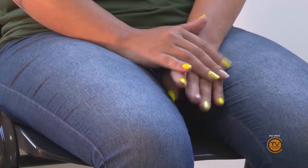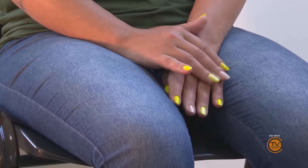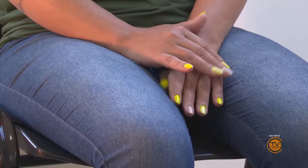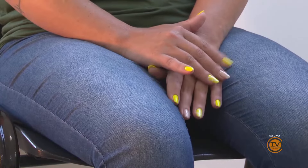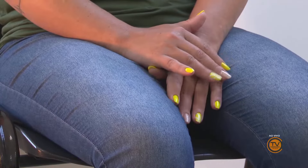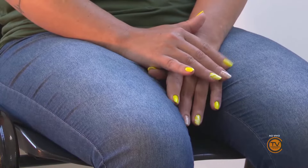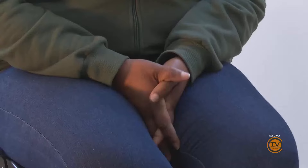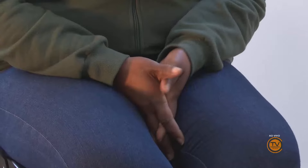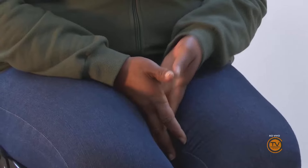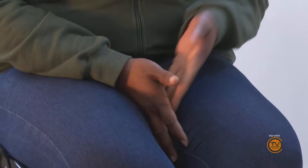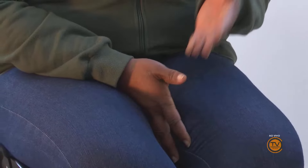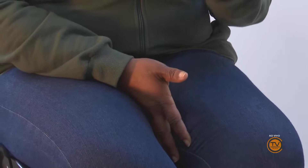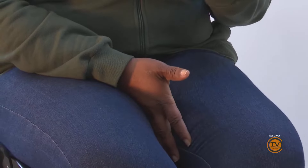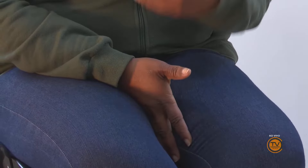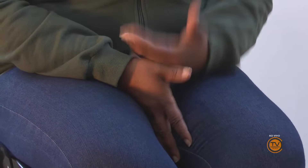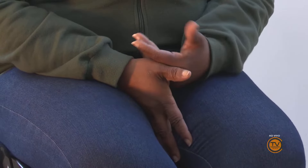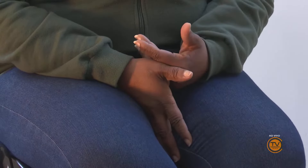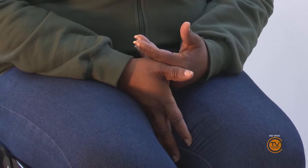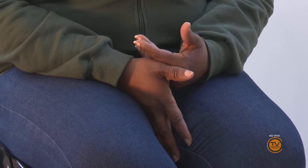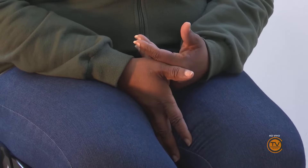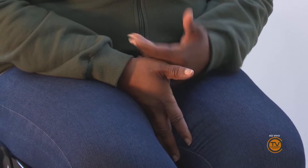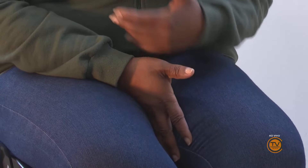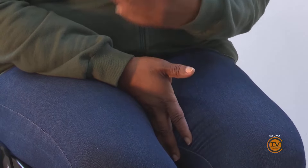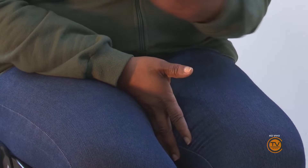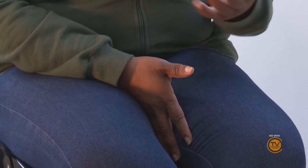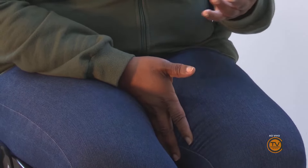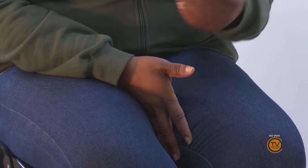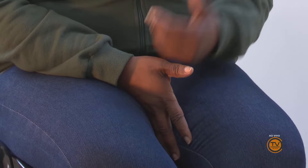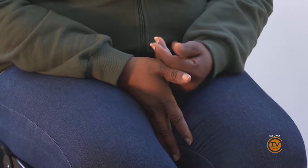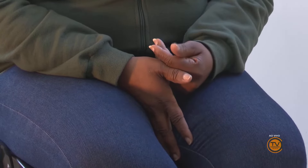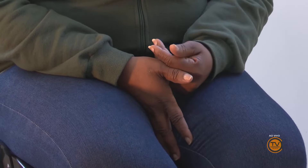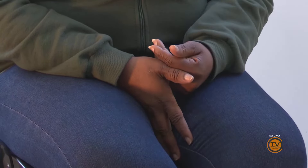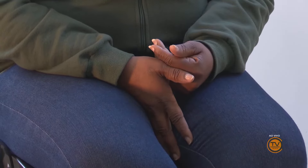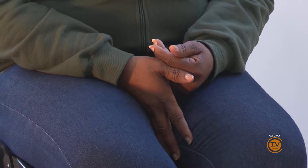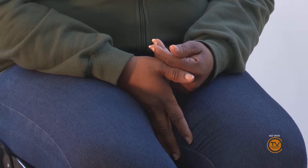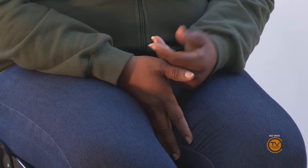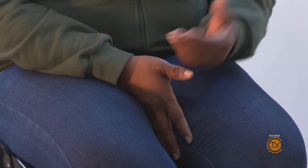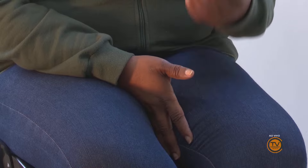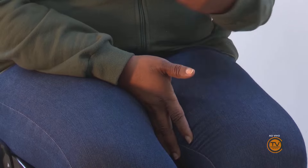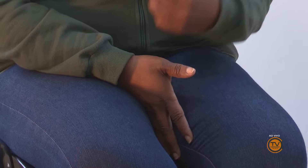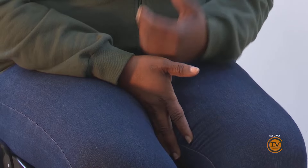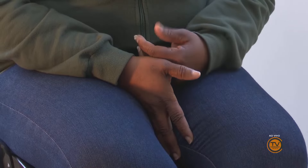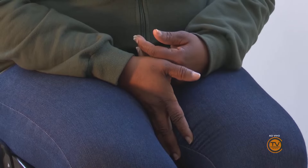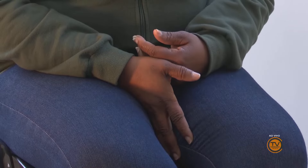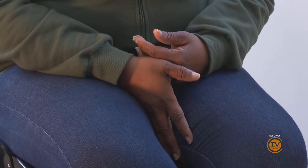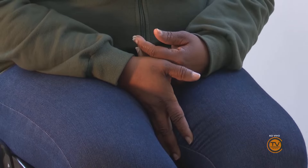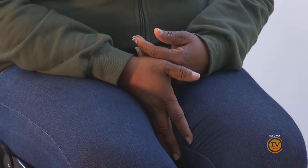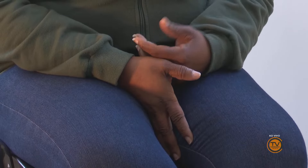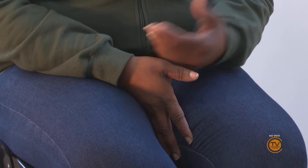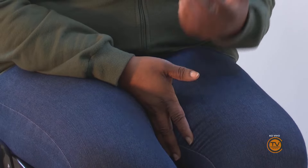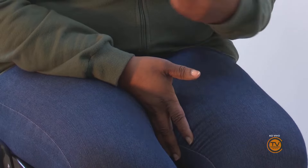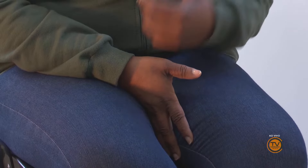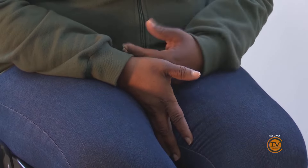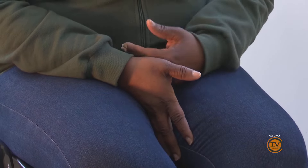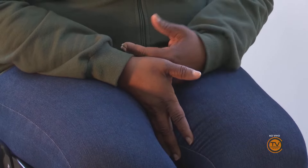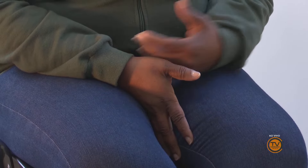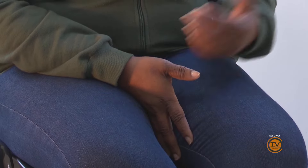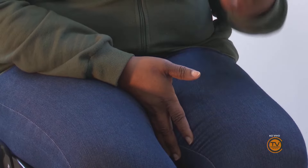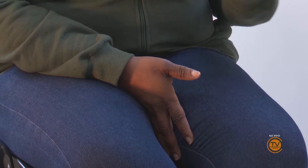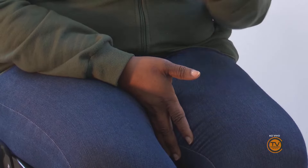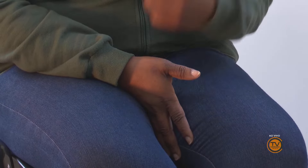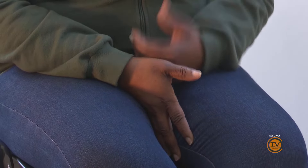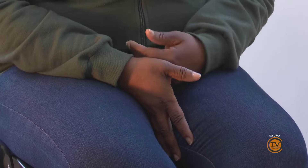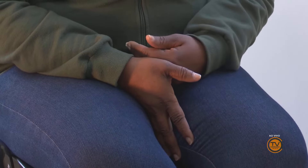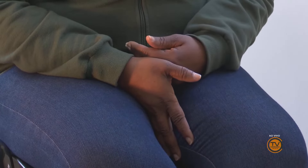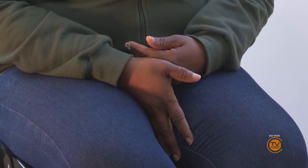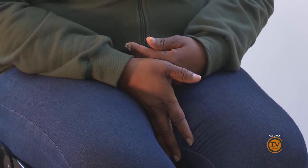desse relacionamento. Antes de eu vir para essa vida que eu escolhi, eu sempre trabalhei. Eu tenho filho,